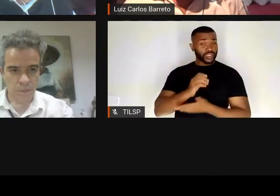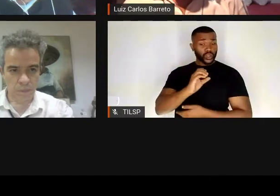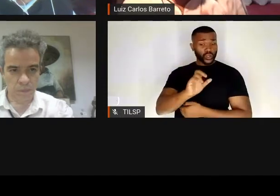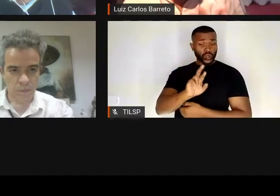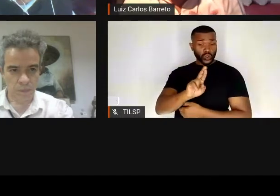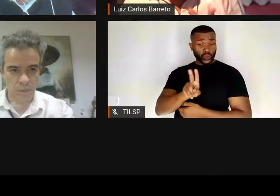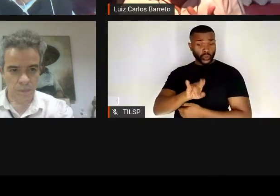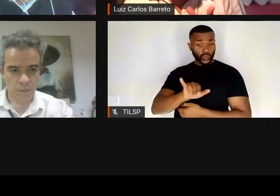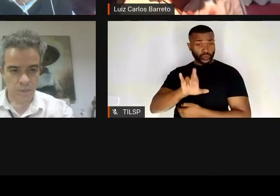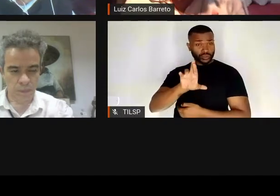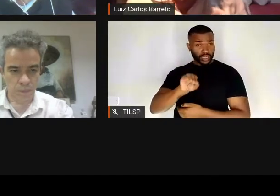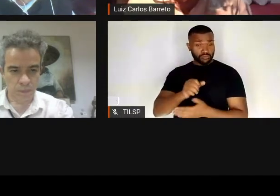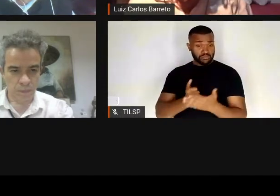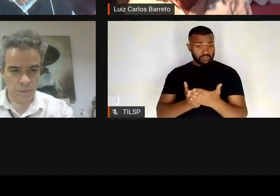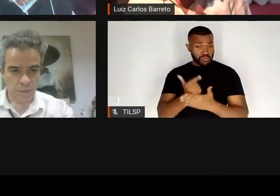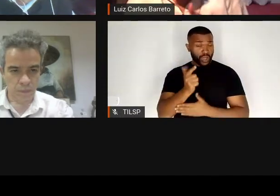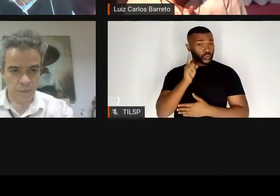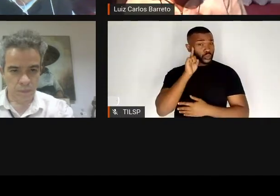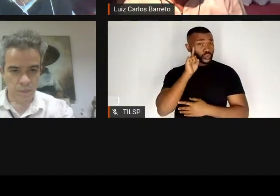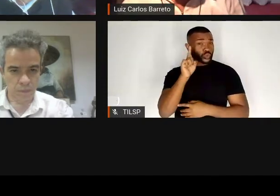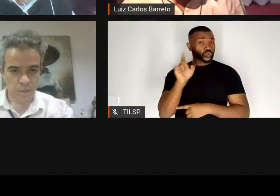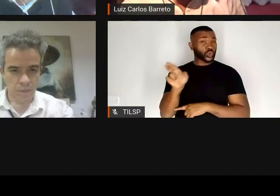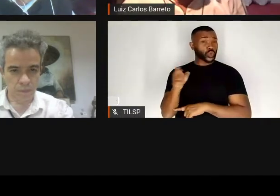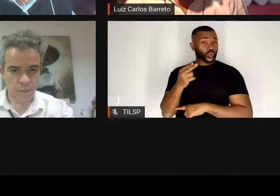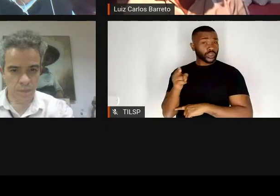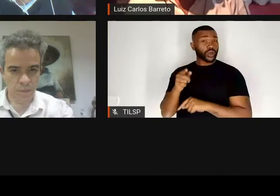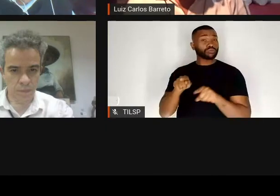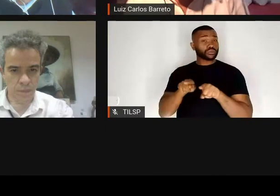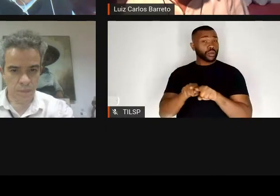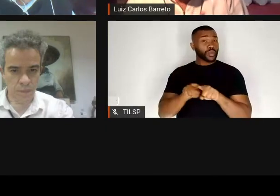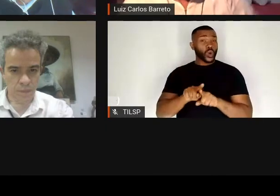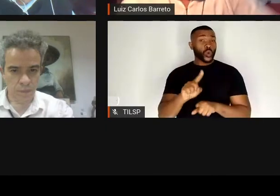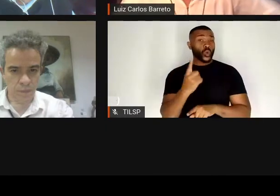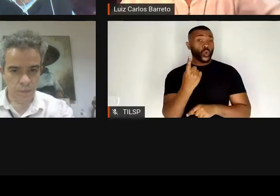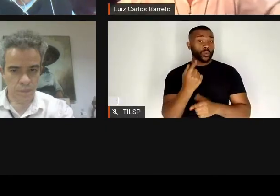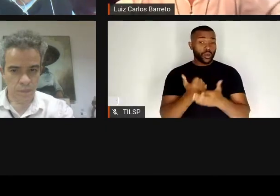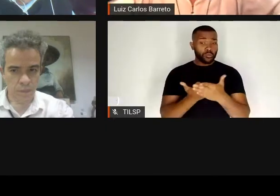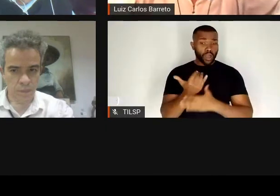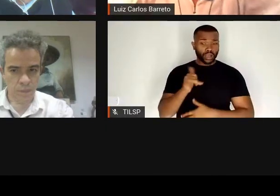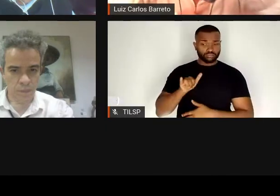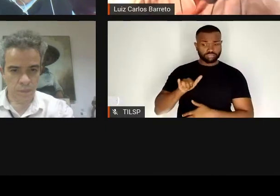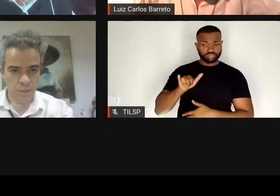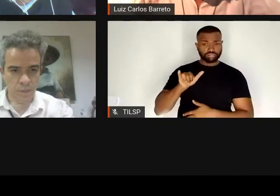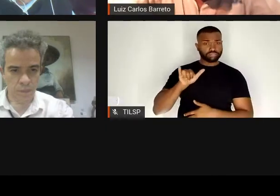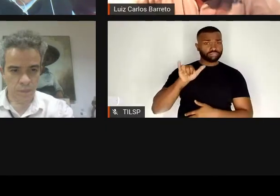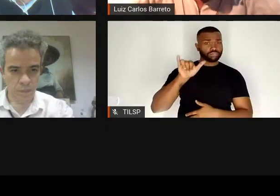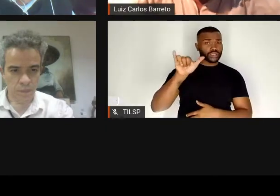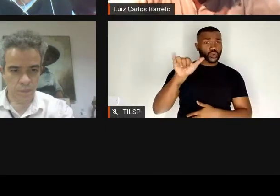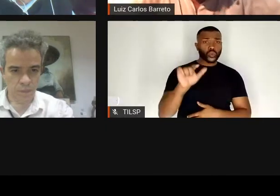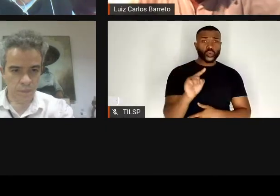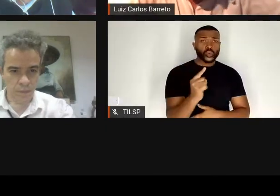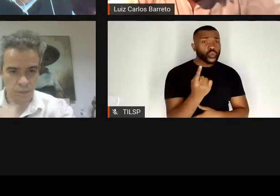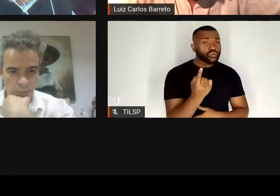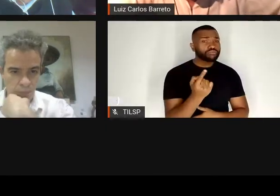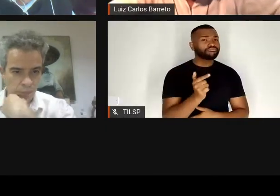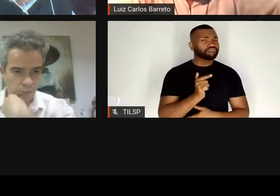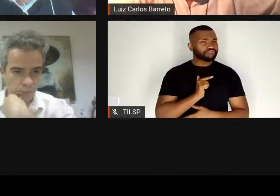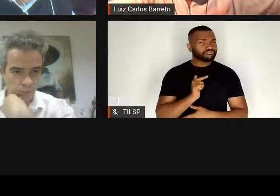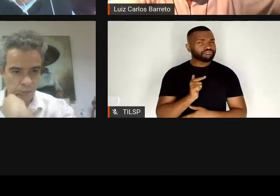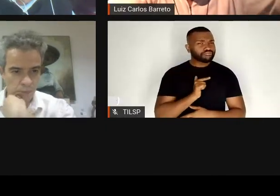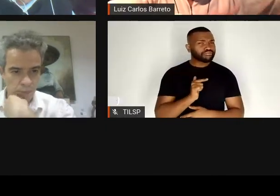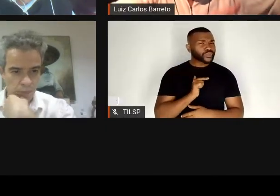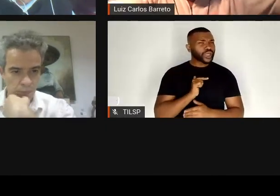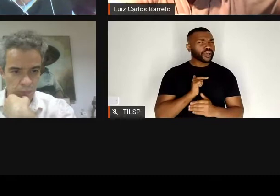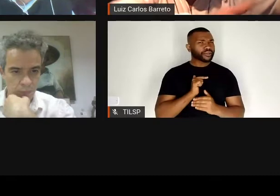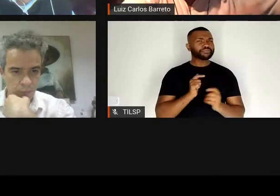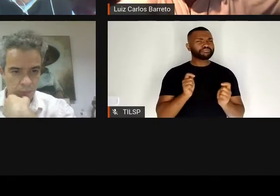diária, paga só uma passagem de avião. Então, você tem muito mais vantagem de